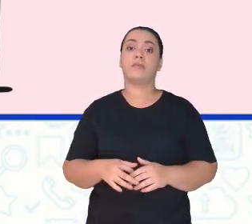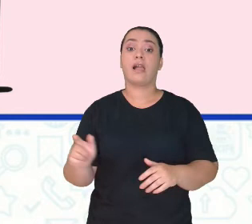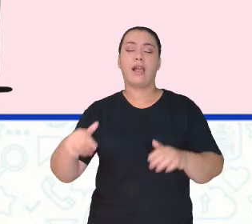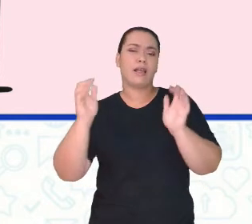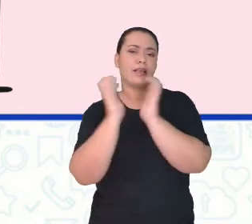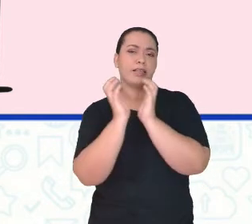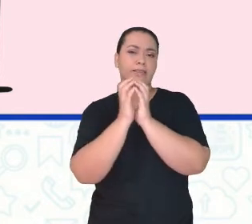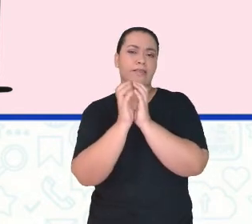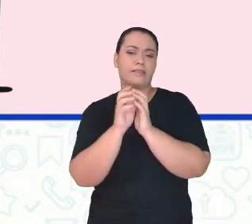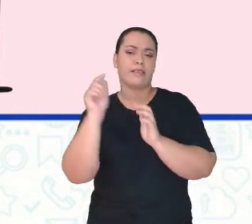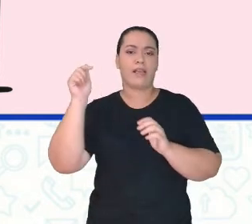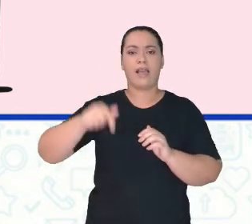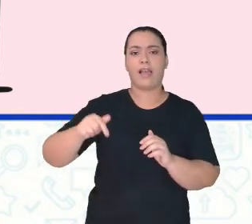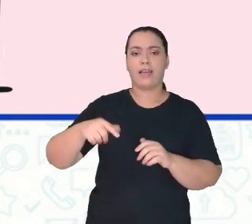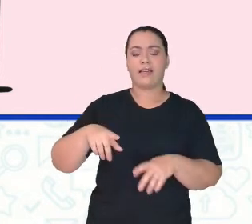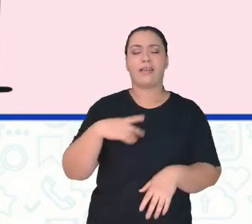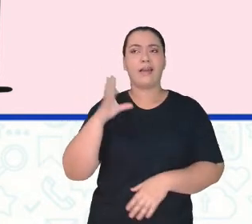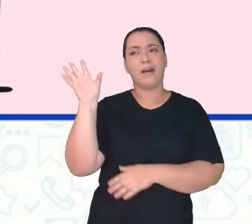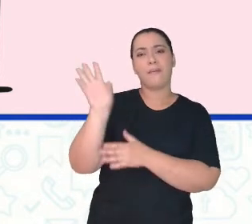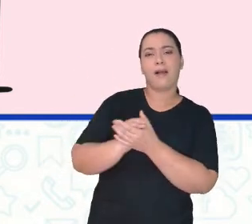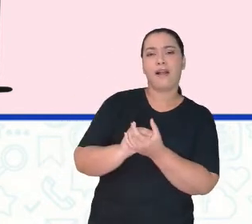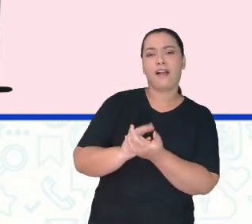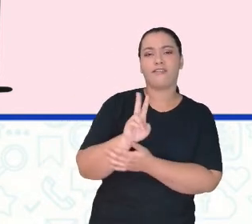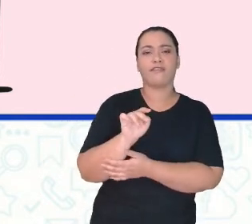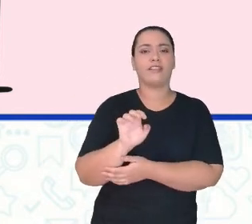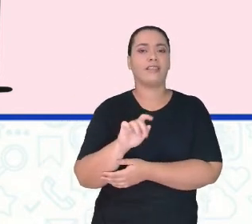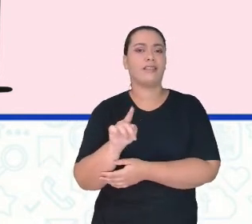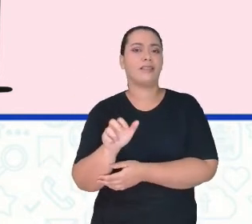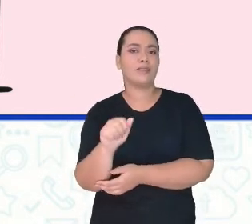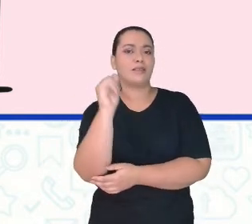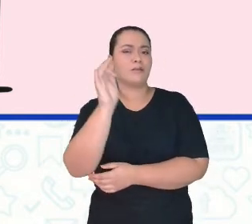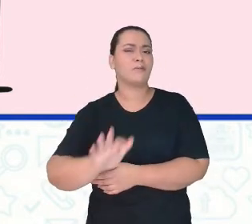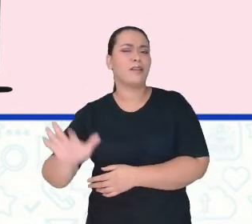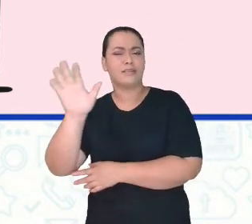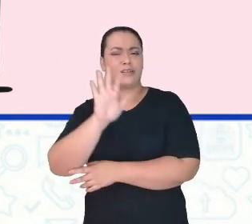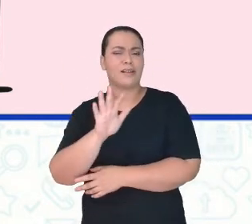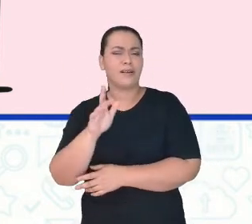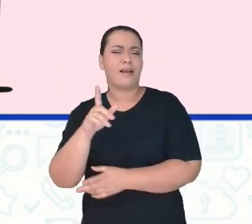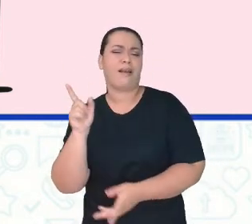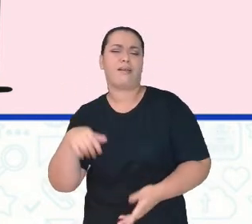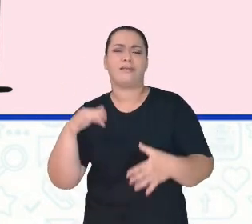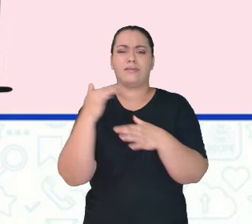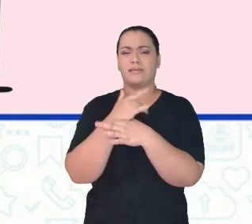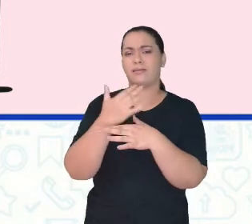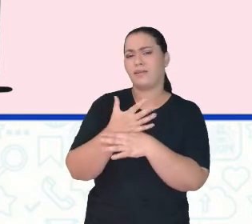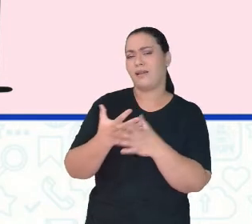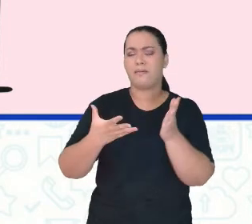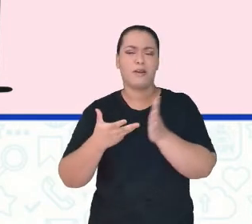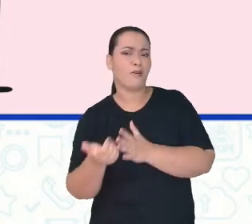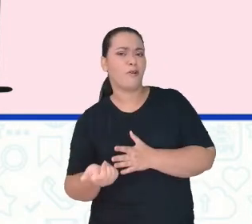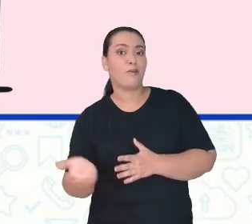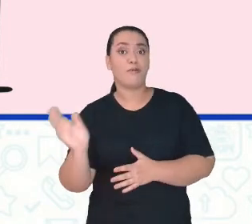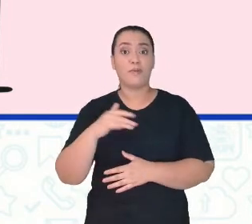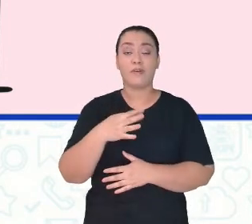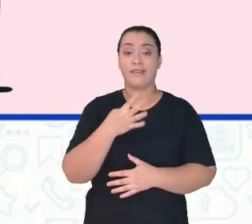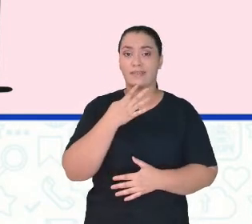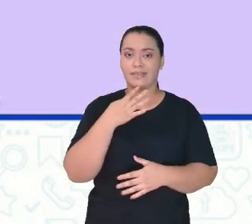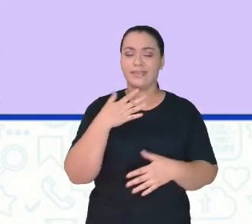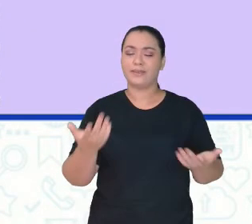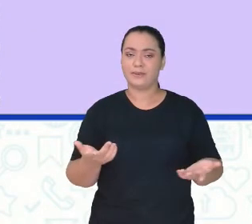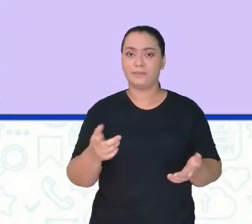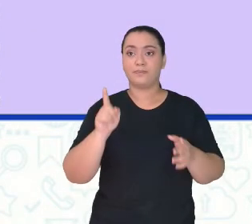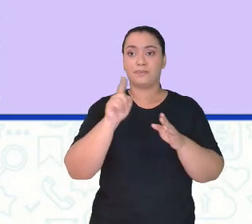Recife, a Veneza brasileira. E aí você vai ficar, uau, a Veneza brasileira, que cidade maravilhosa, vamos lá conhecer. Isso